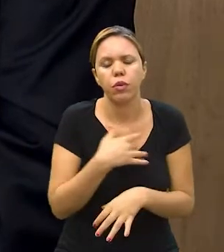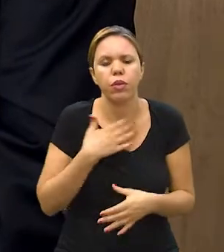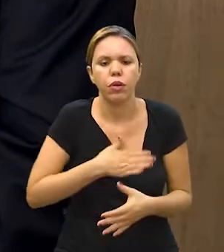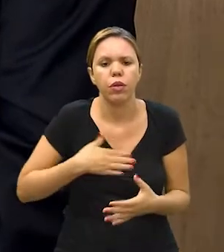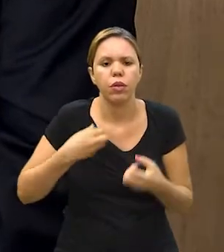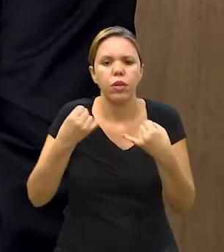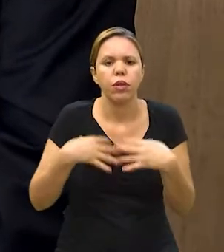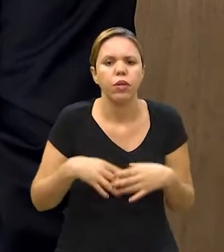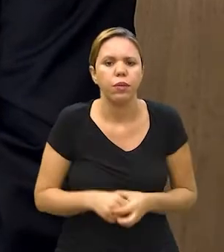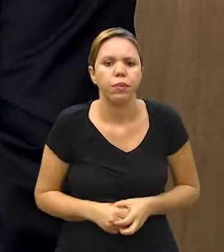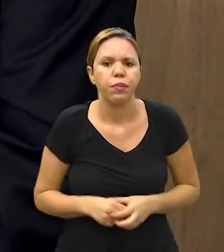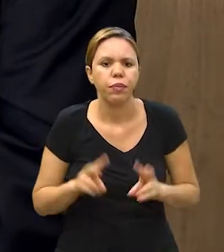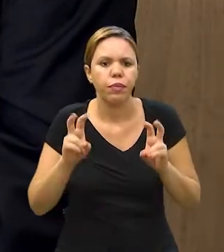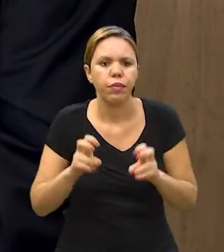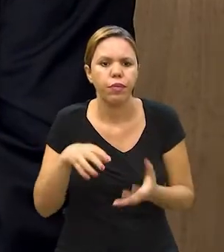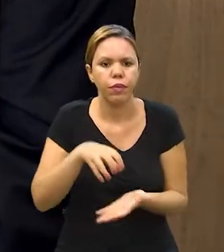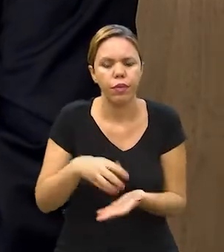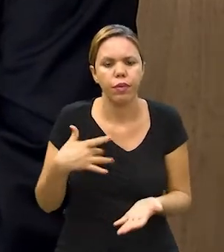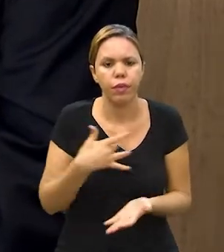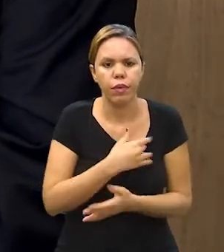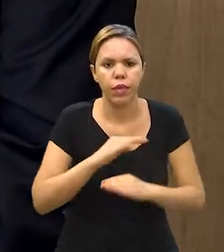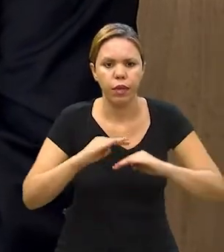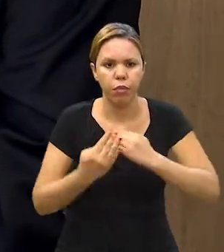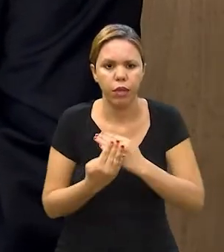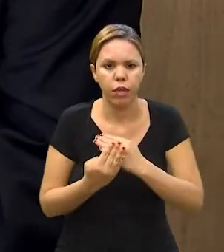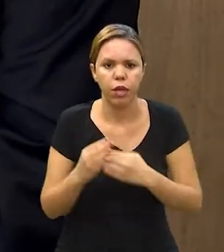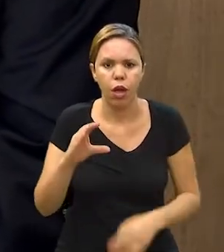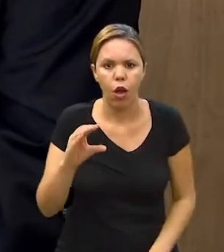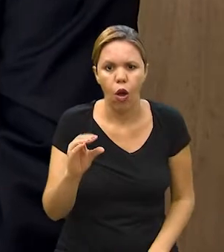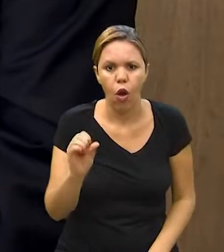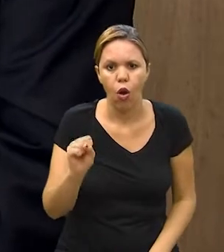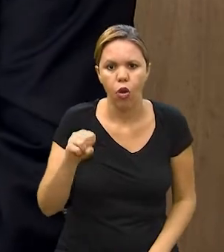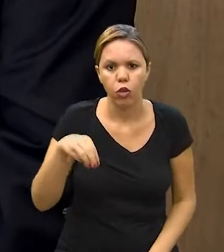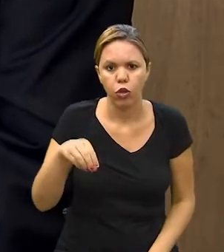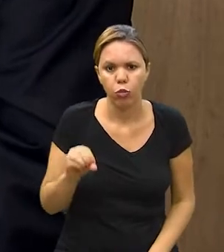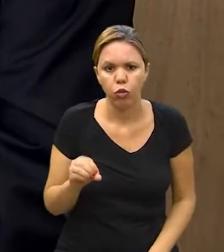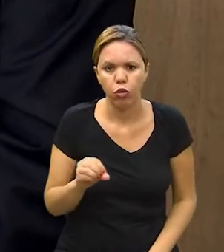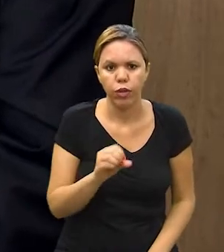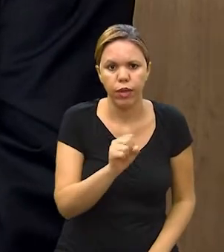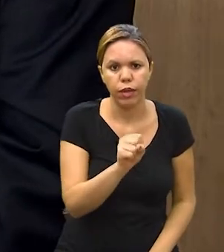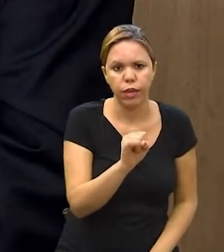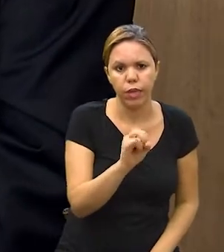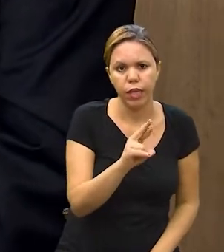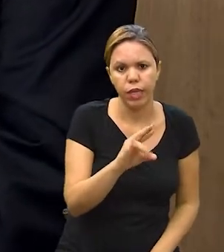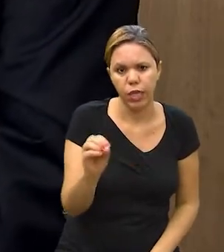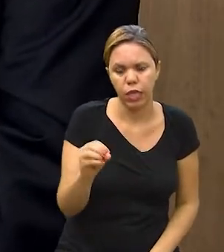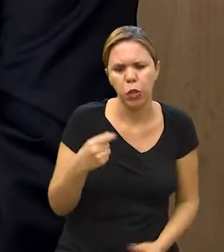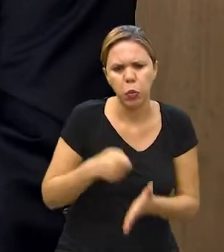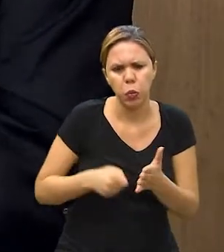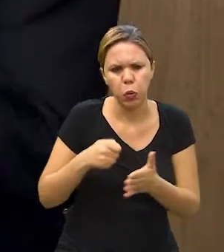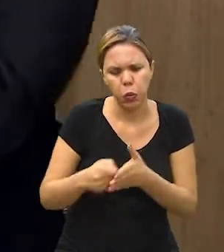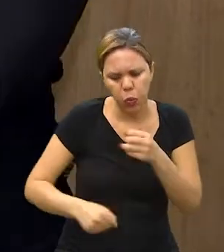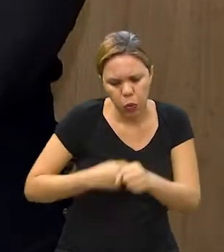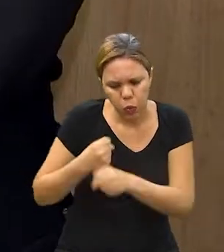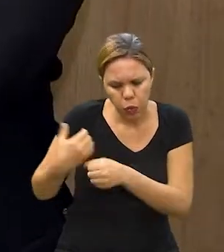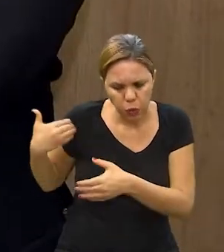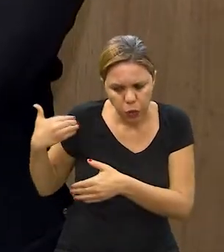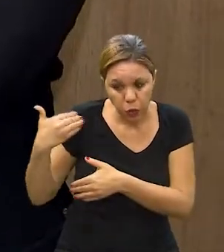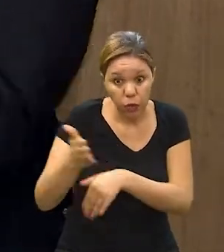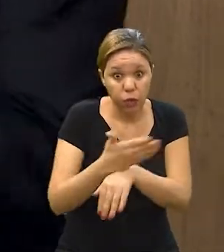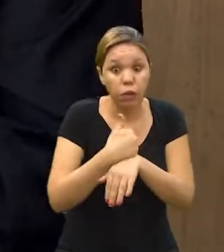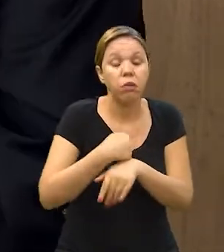de comentar, é com relação ao centro de saúde lá do residencial Cosmos e Sirius. O senhor tem batalhado desde o ano passado, ou até